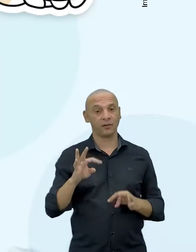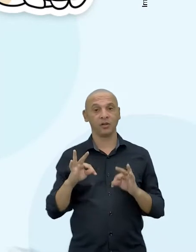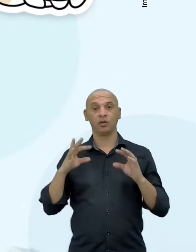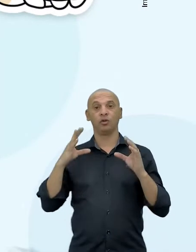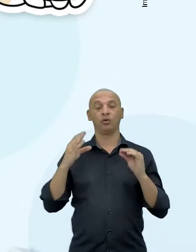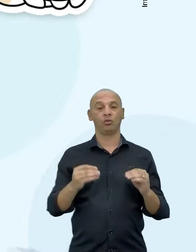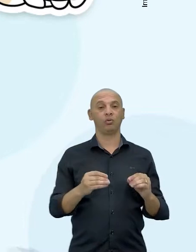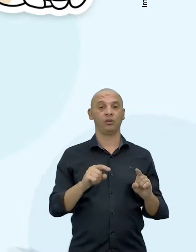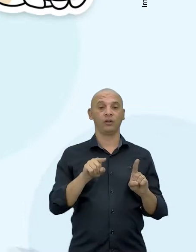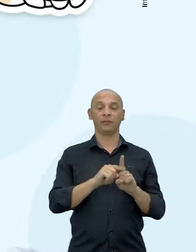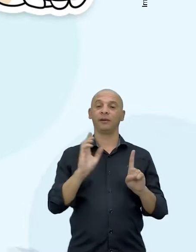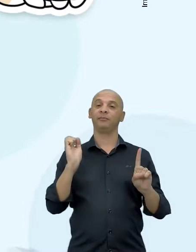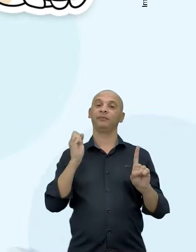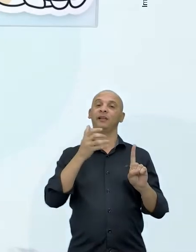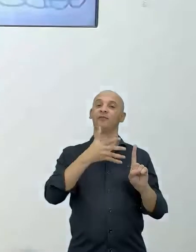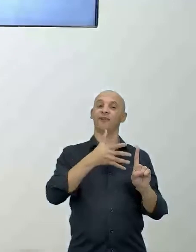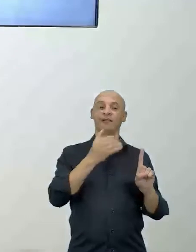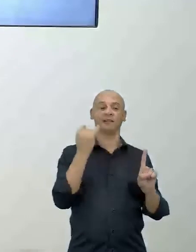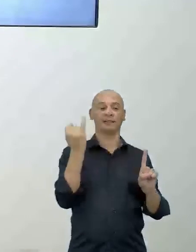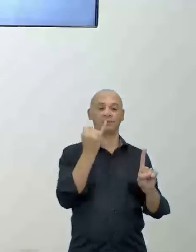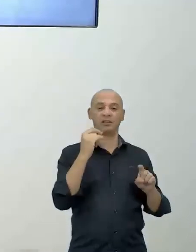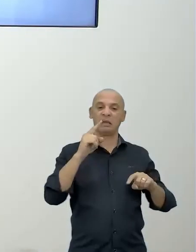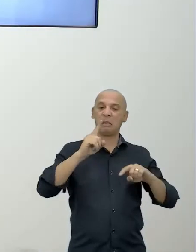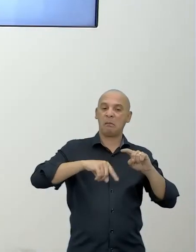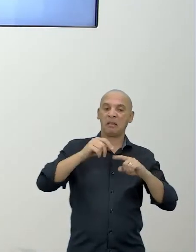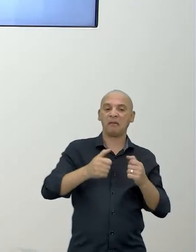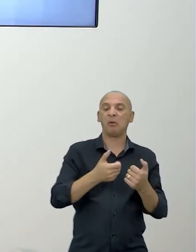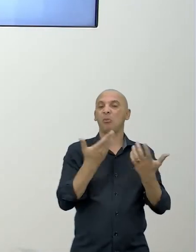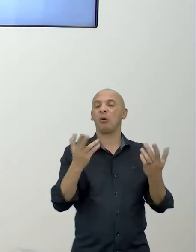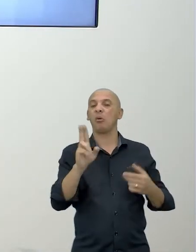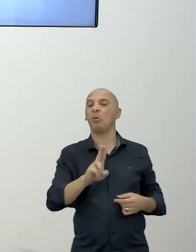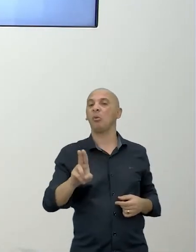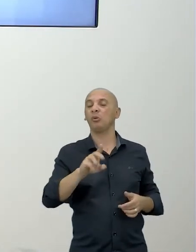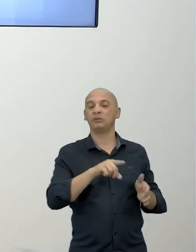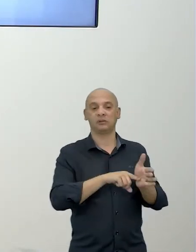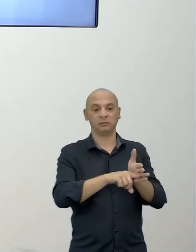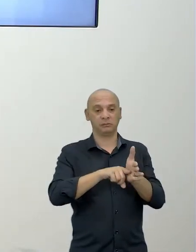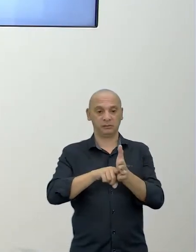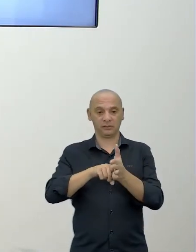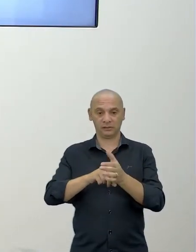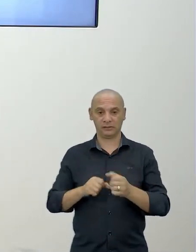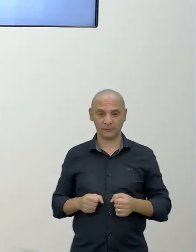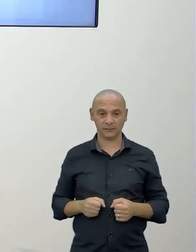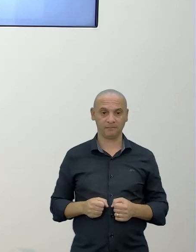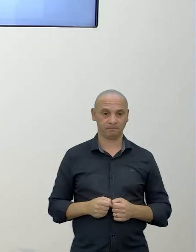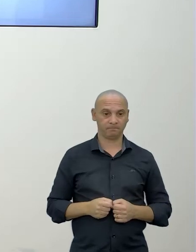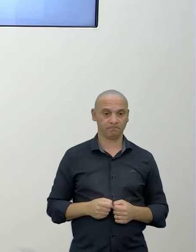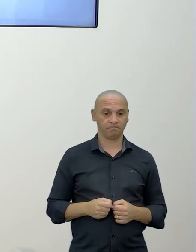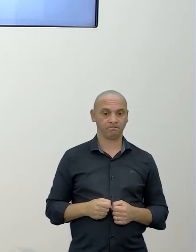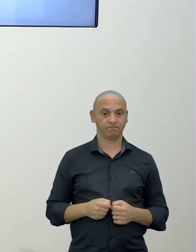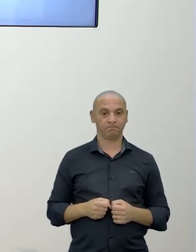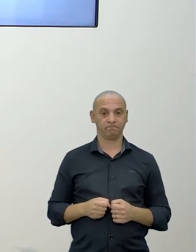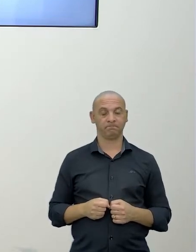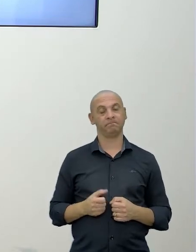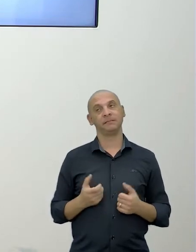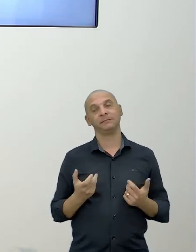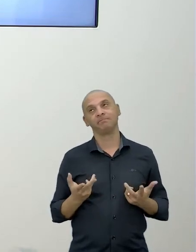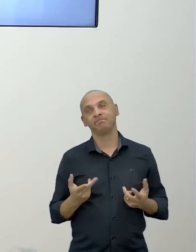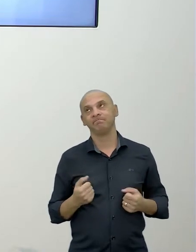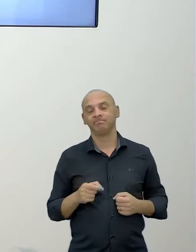utilizar. As etapas, o cronograma, tudo isso que a gente falou. E as referências bibliográficas. Então, que materiais você